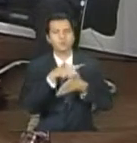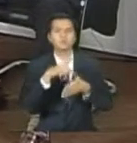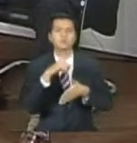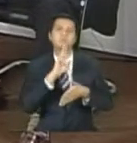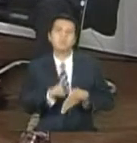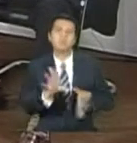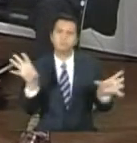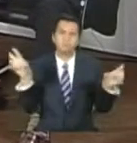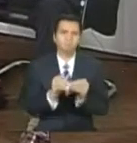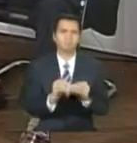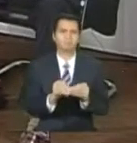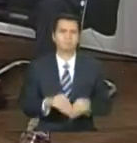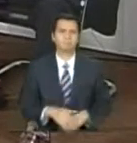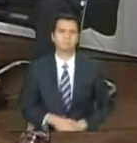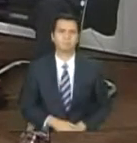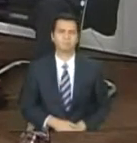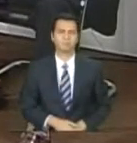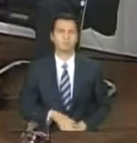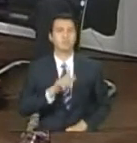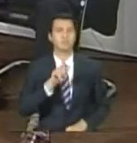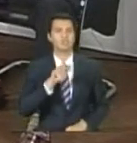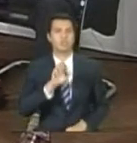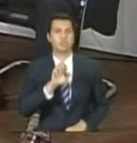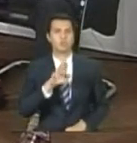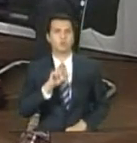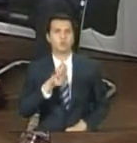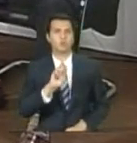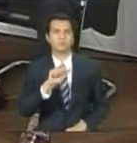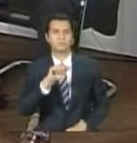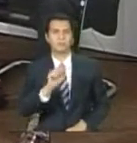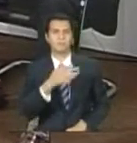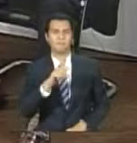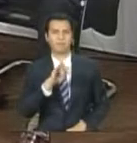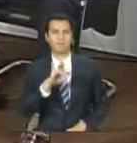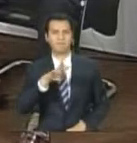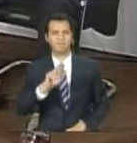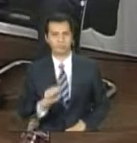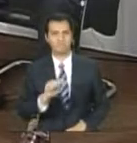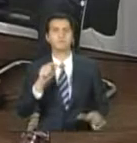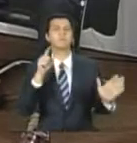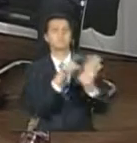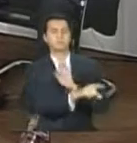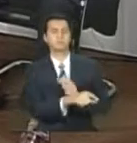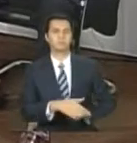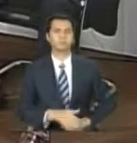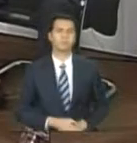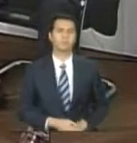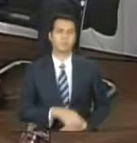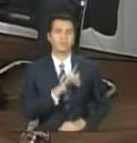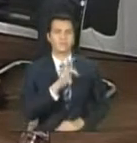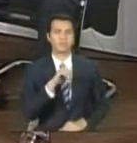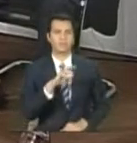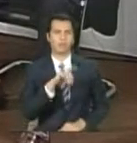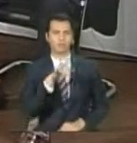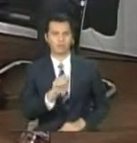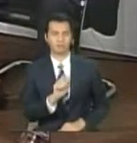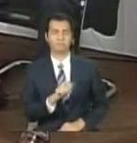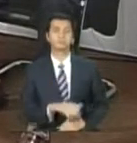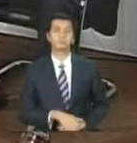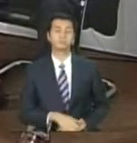se possível. Jerusa Paiva, não informou localidade, pergunta: Fernanda, gostaria de saber se quando as